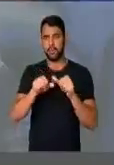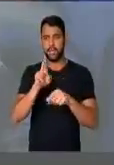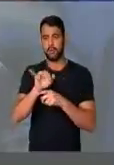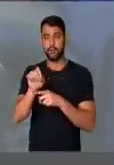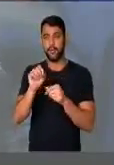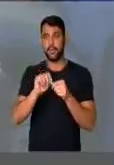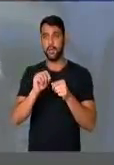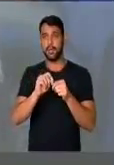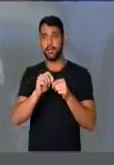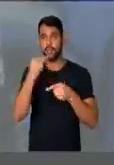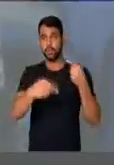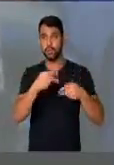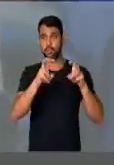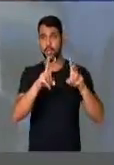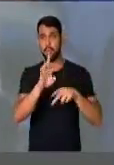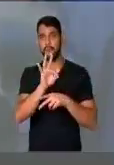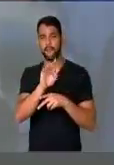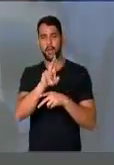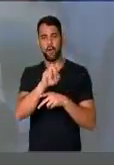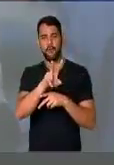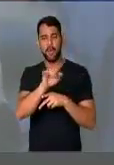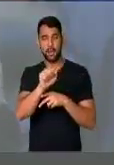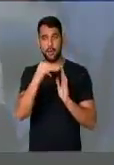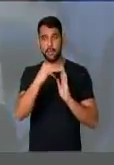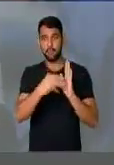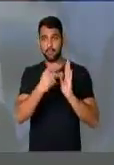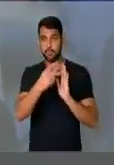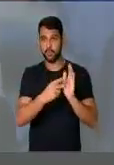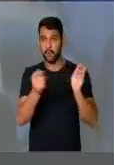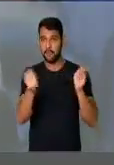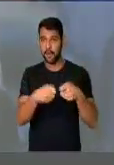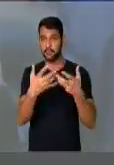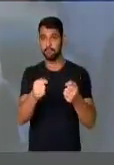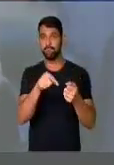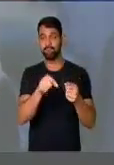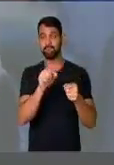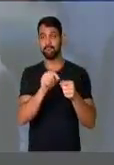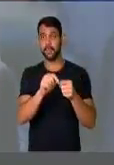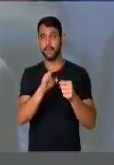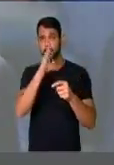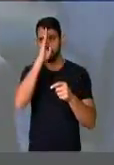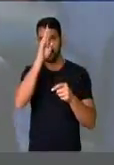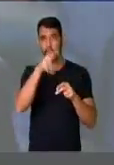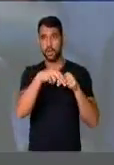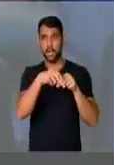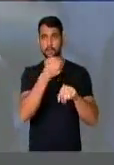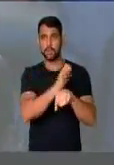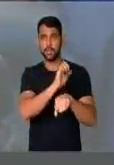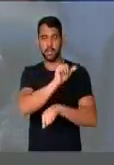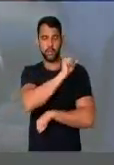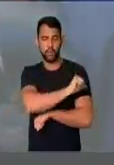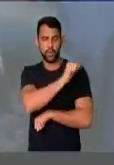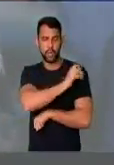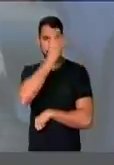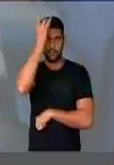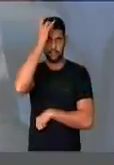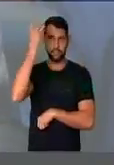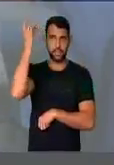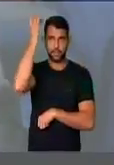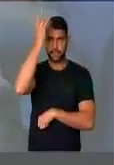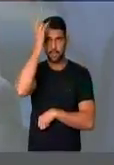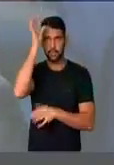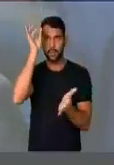das ferrovias. Essa medida provisória, ela vai permitir, principalmente os casos do Rio de Janeiro e do Espírito Santo,